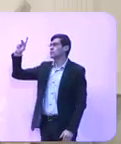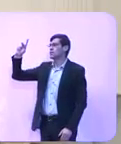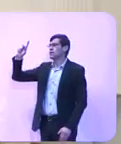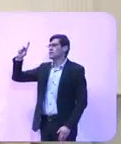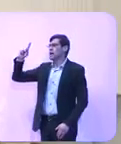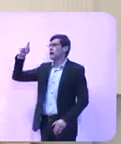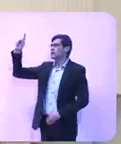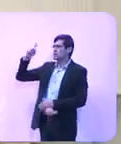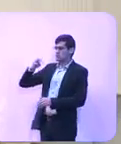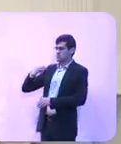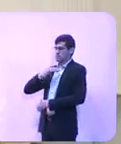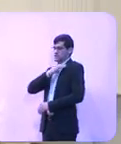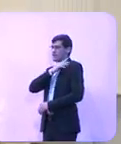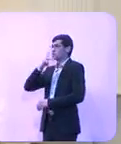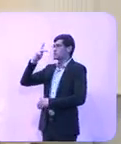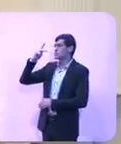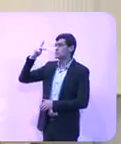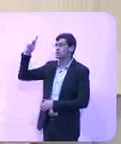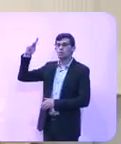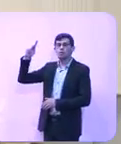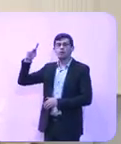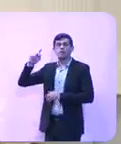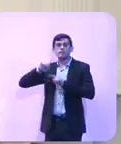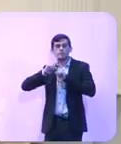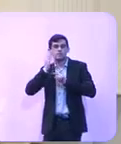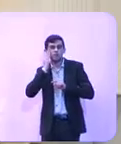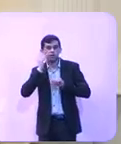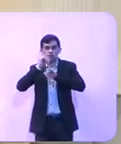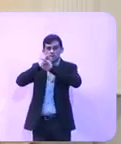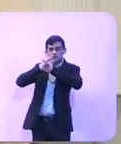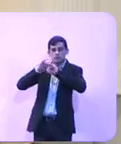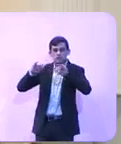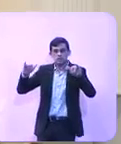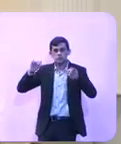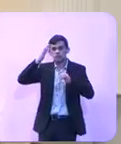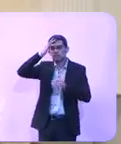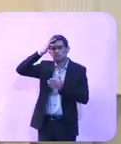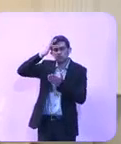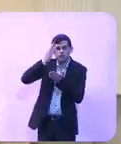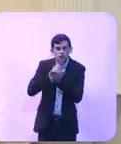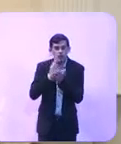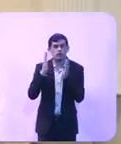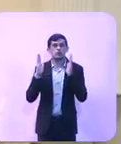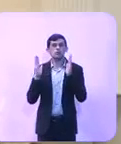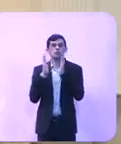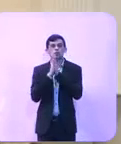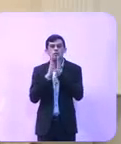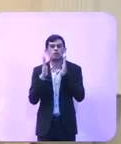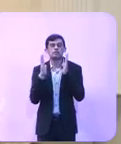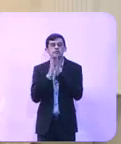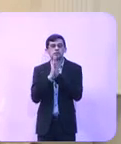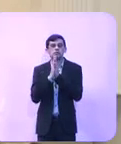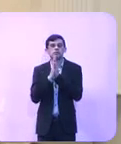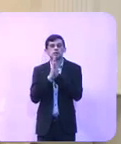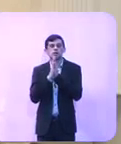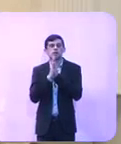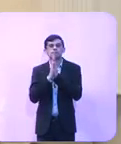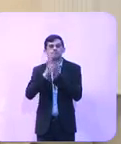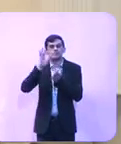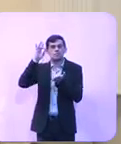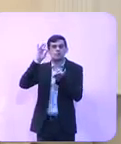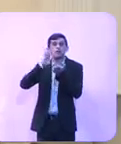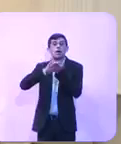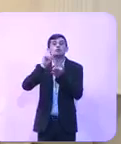esse é o Teu ministério. E sabe, essas declarações de fé em oração são, na verdade,